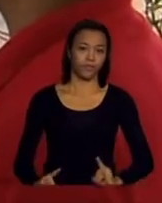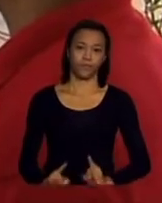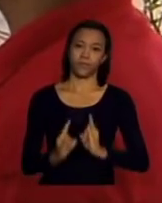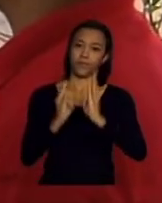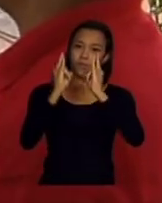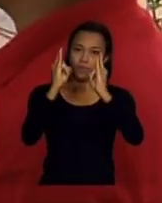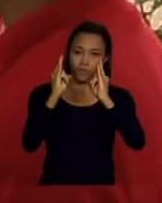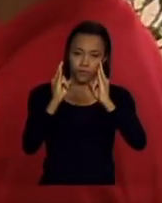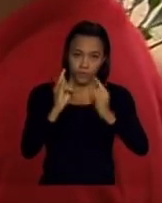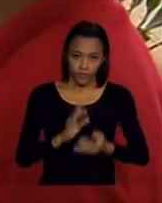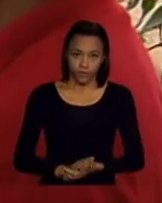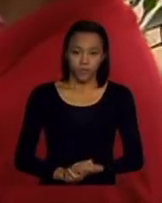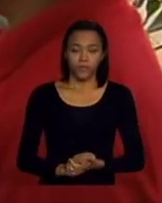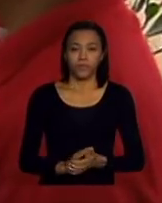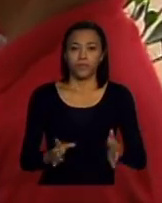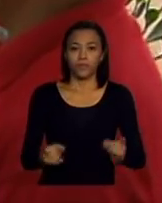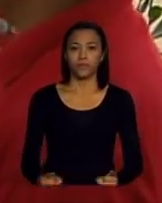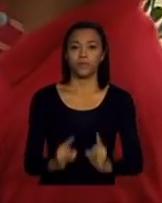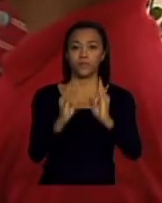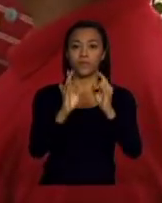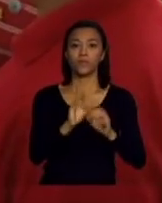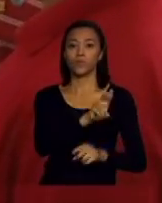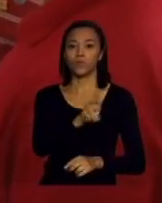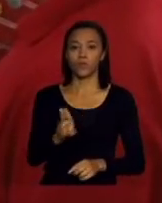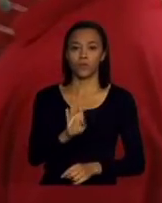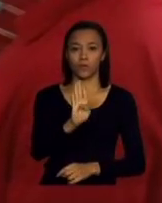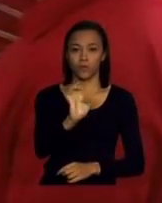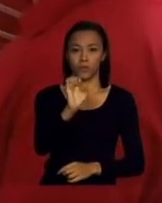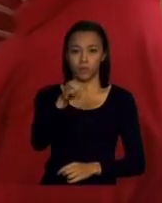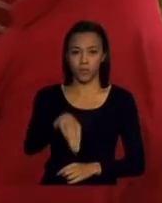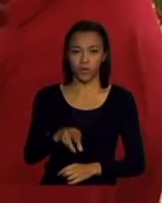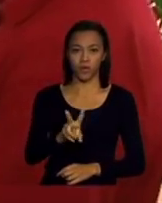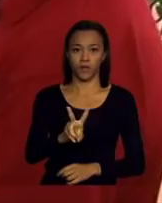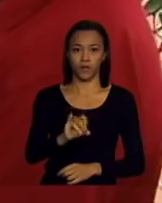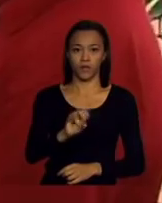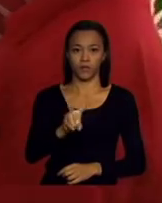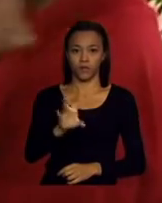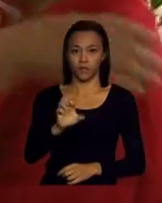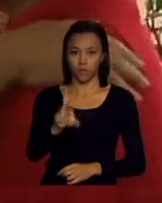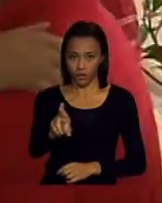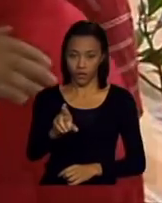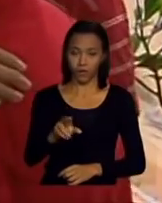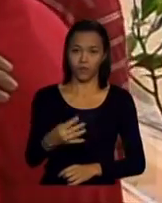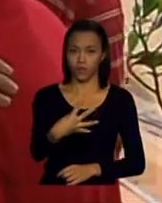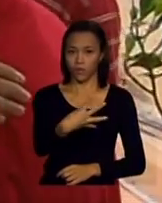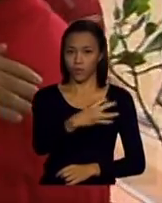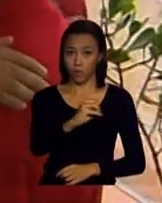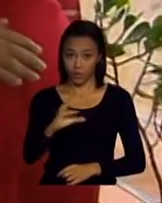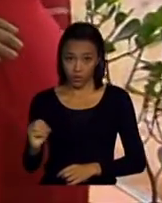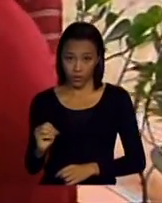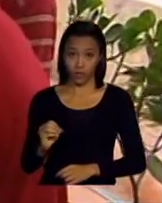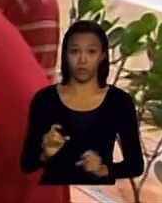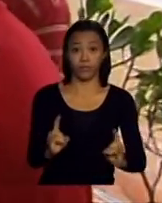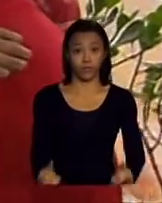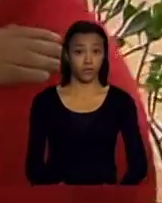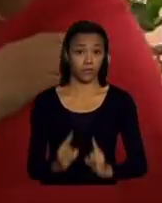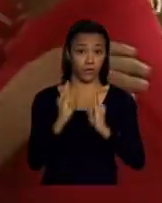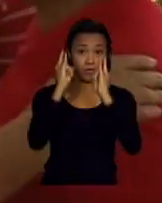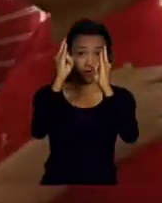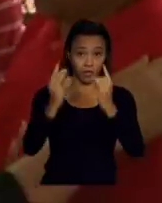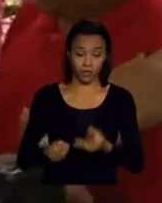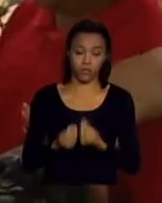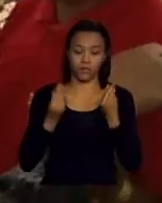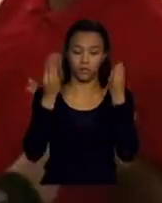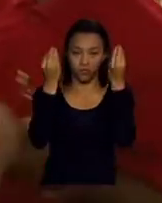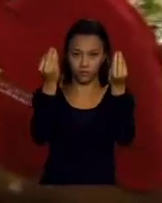unidade habitacional do residencial Bem Viver. São 400 apartamentos que estão sendo entregues no